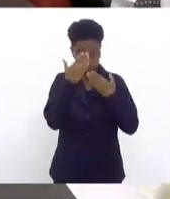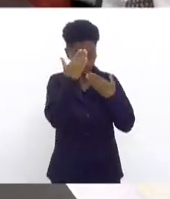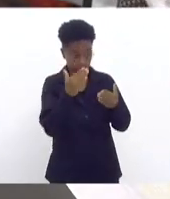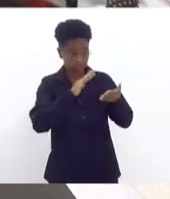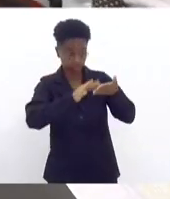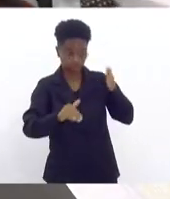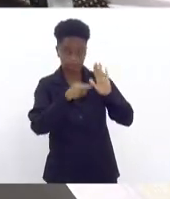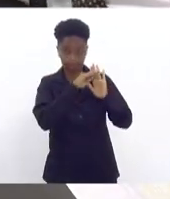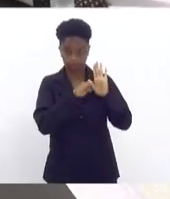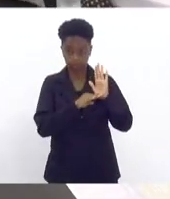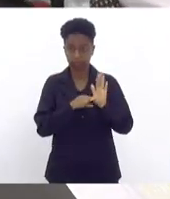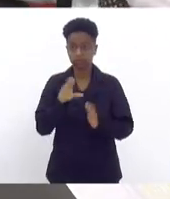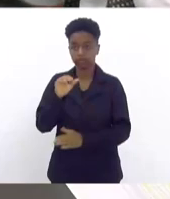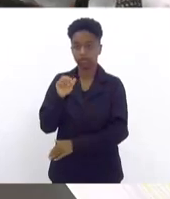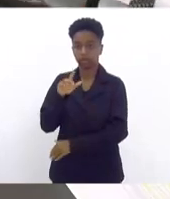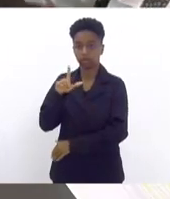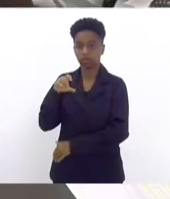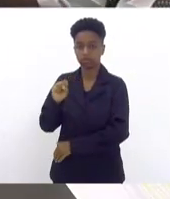de pau. Deputado Carlos Mink.